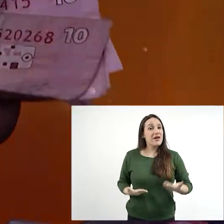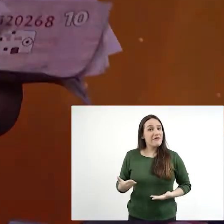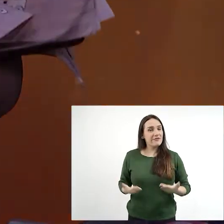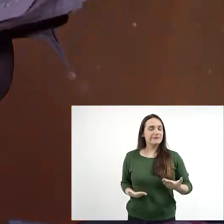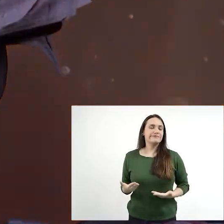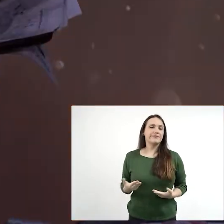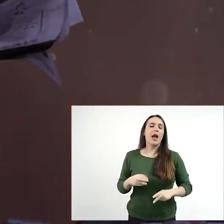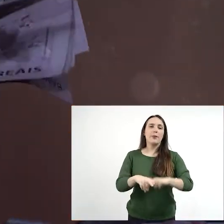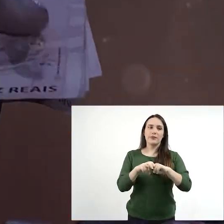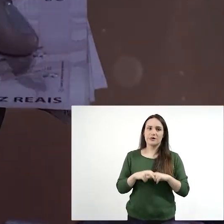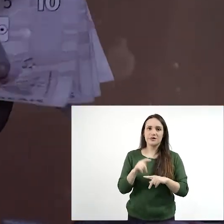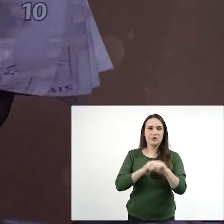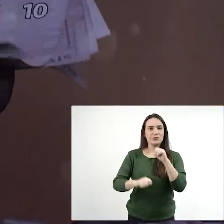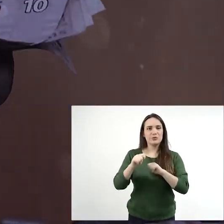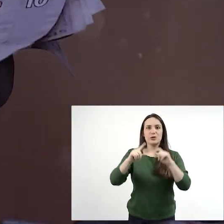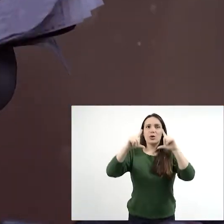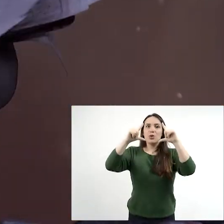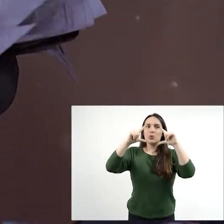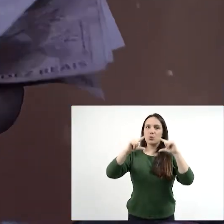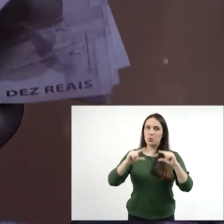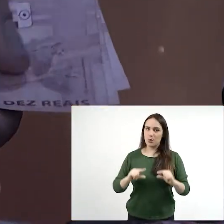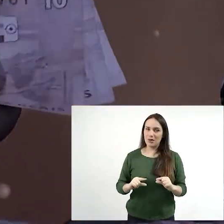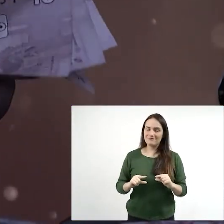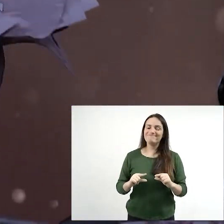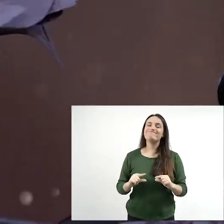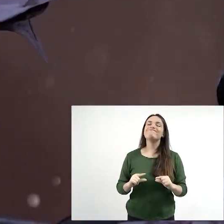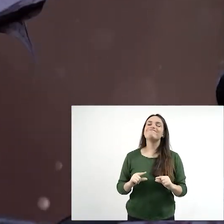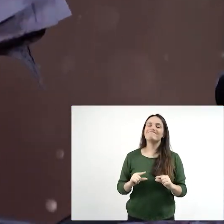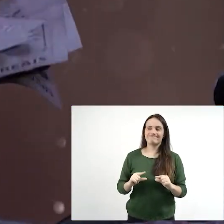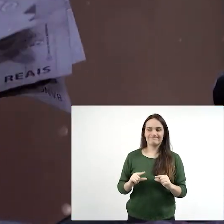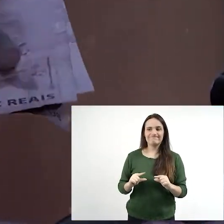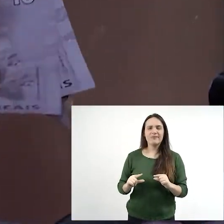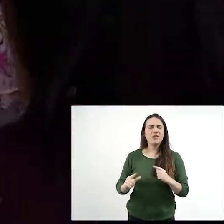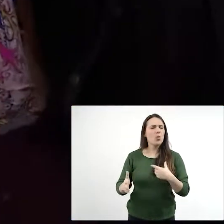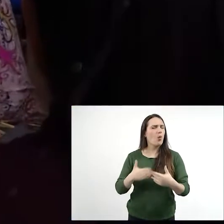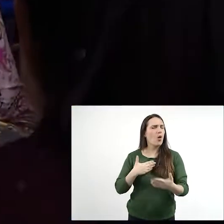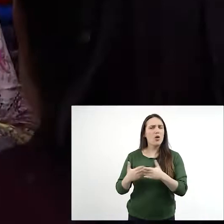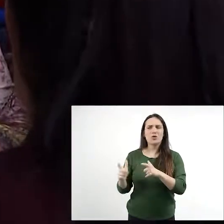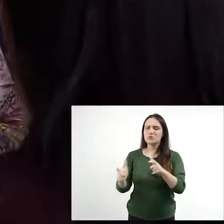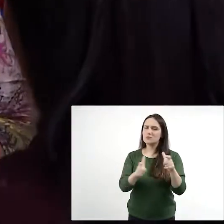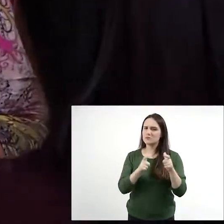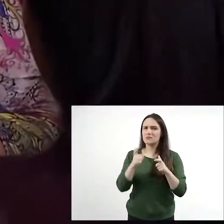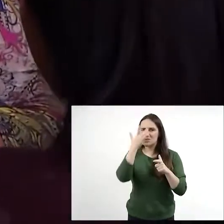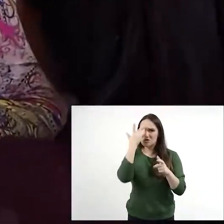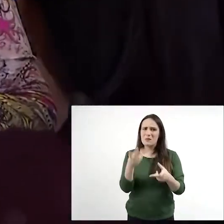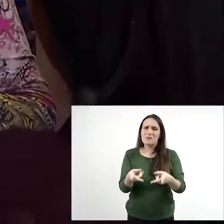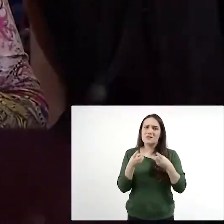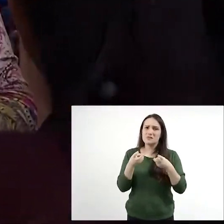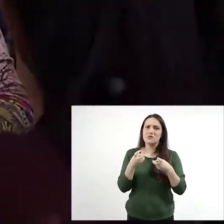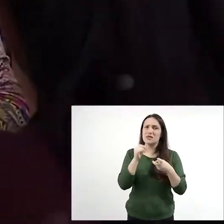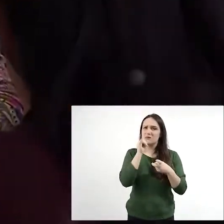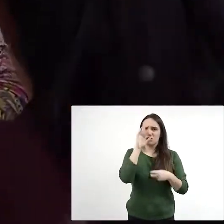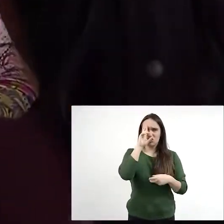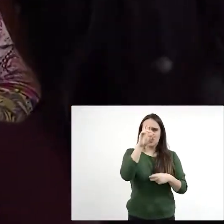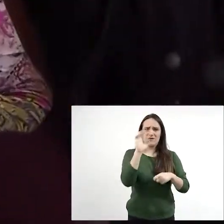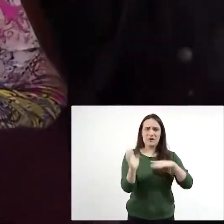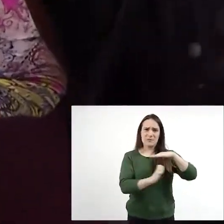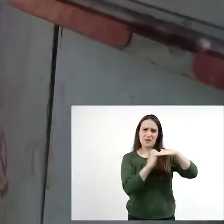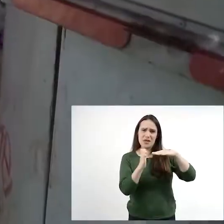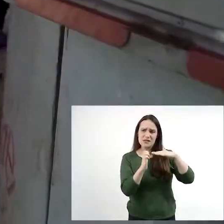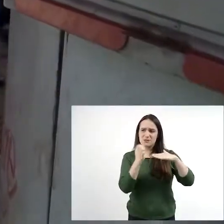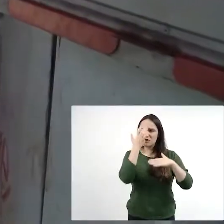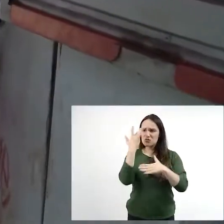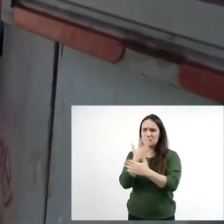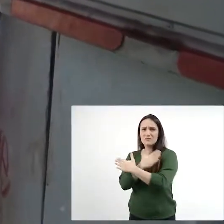a retração da economia. Isso foi sentido em todas as pontas, por quem emprega, por quem é empregado e por